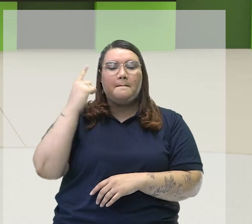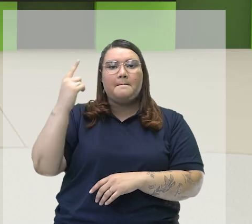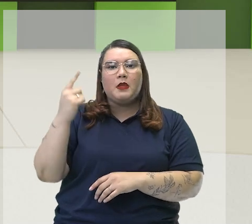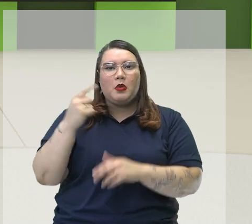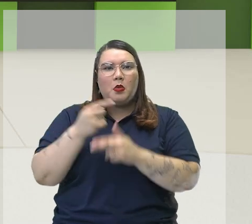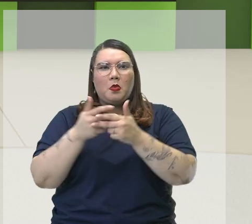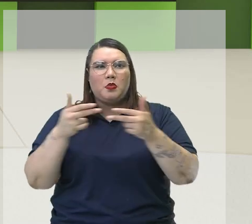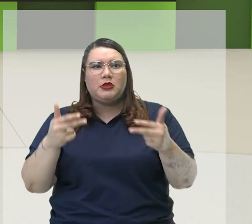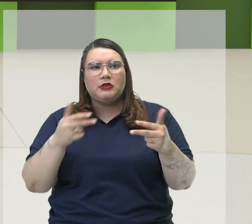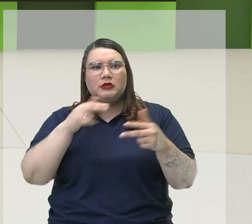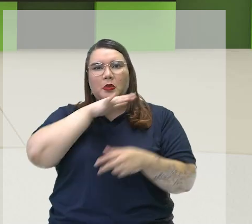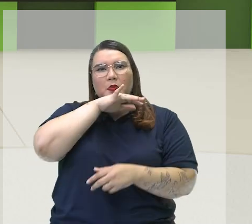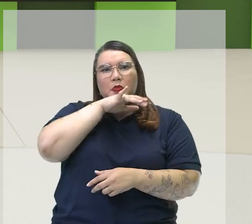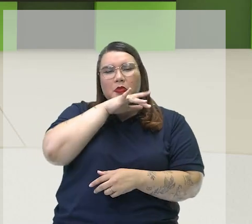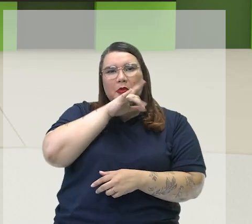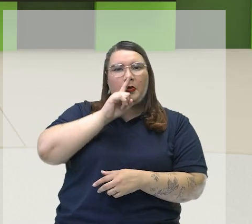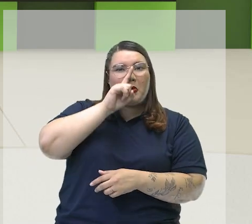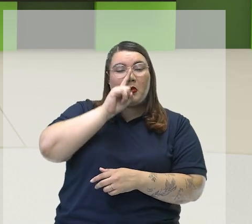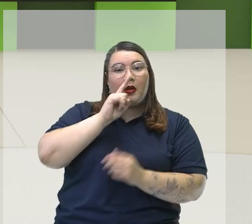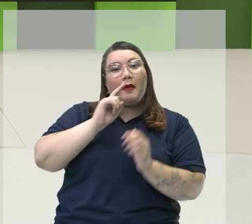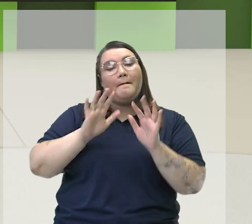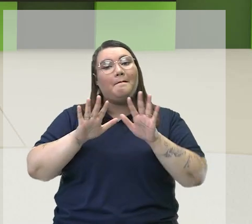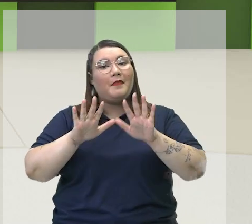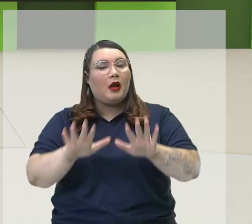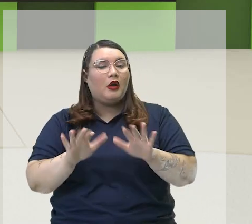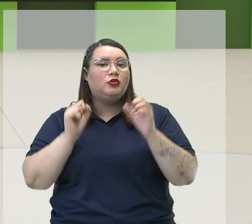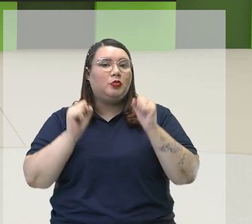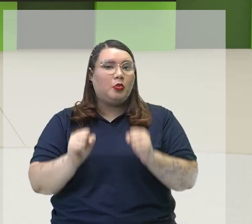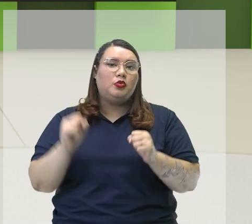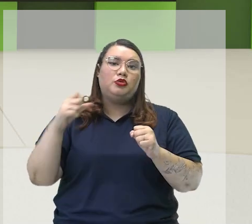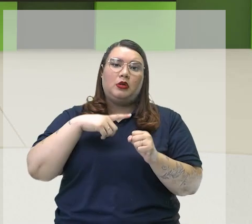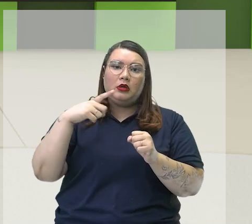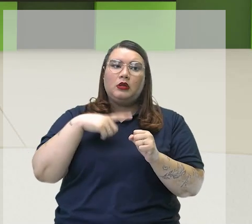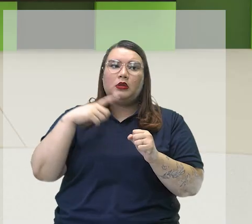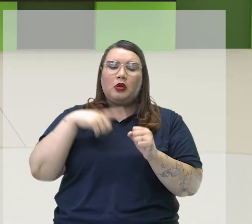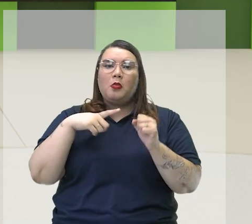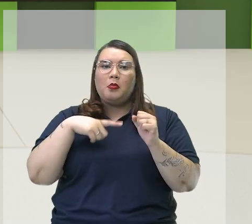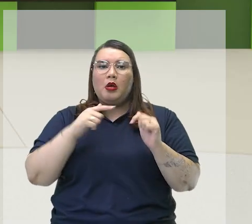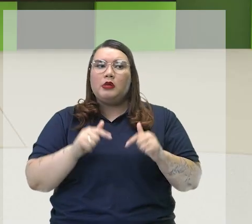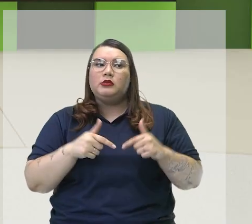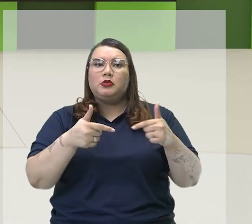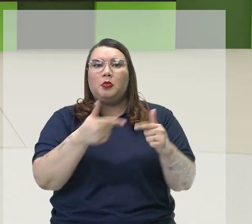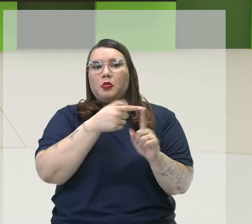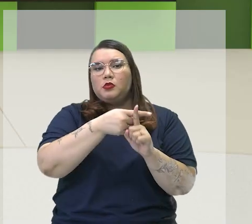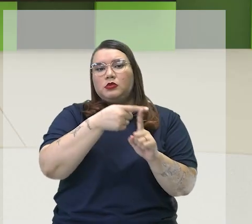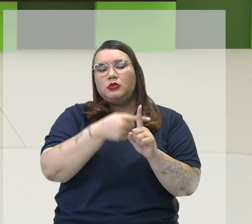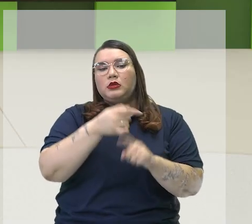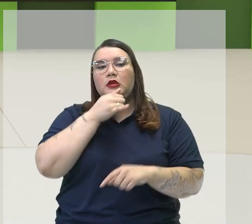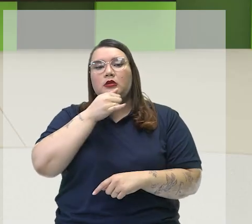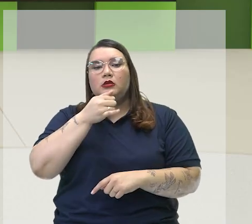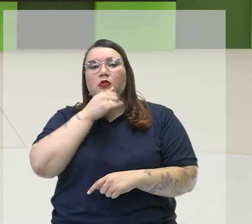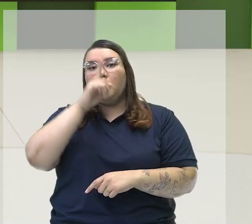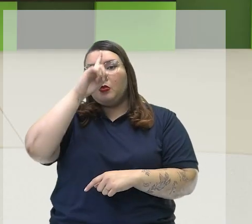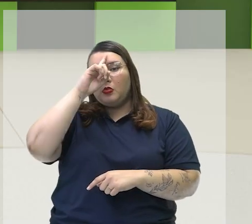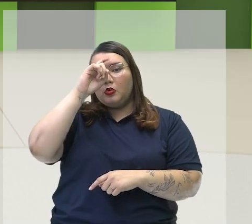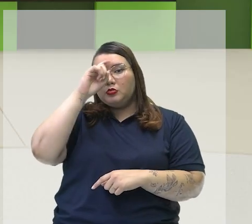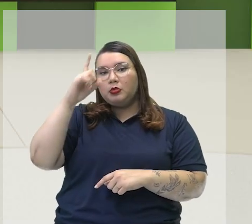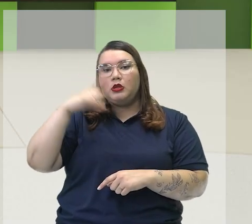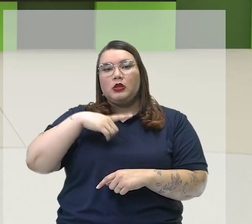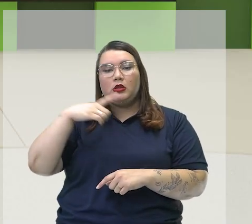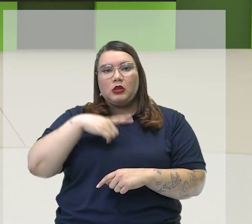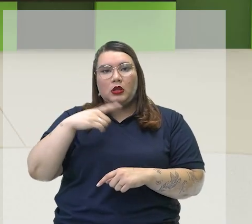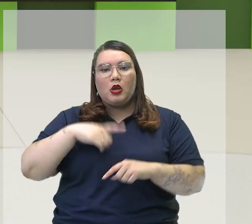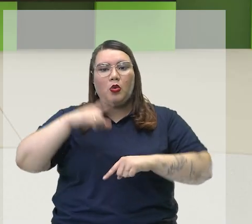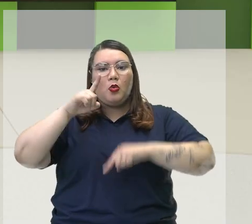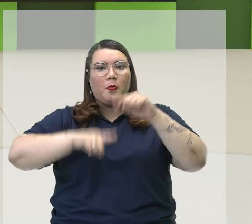coisas maléficas, mas também ela pode ser benéfica, como, por exemplo, o hospital com o